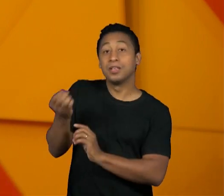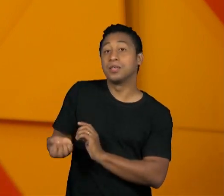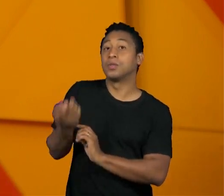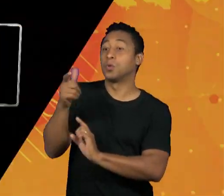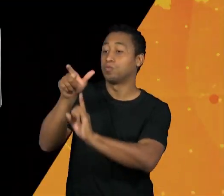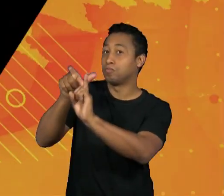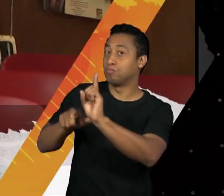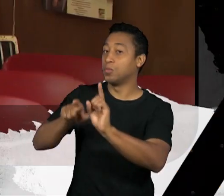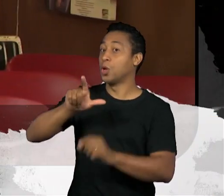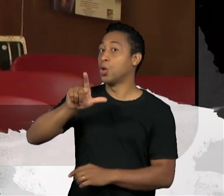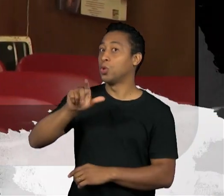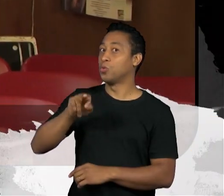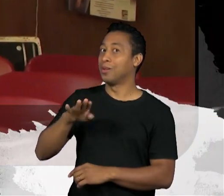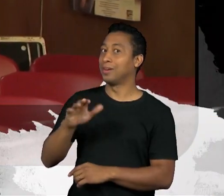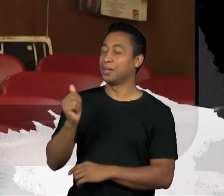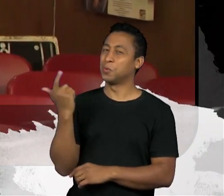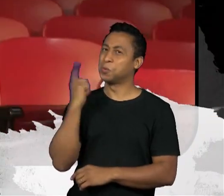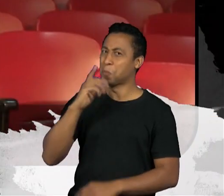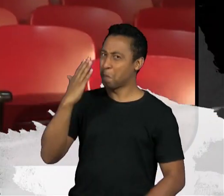Crato.